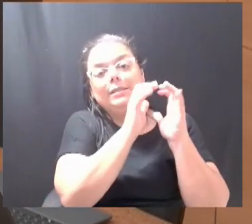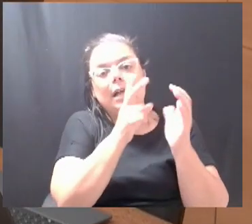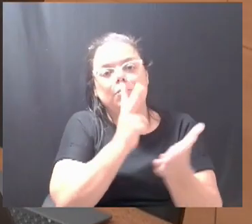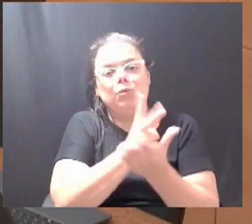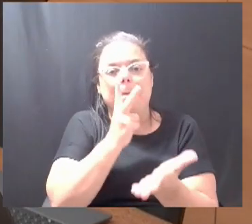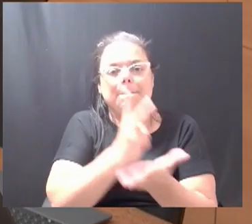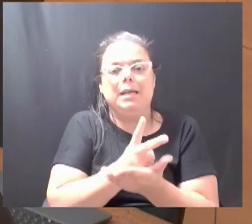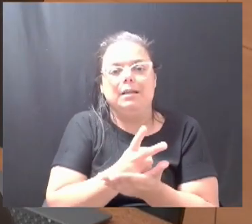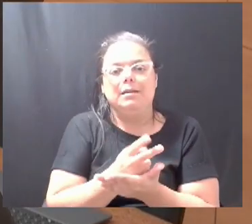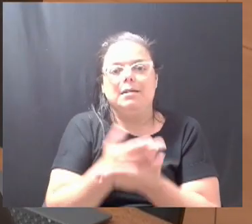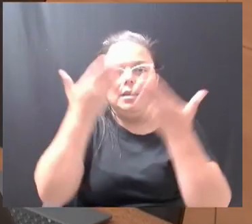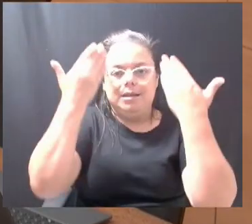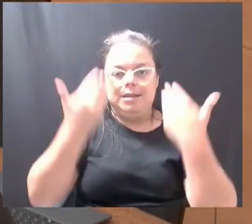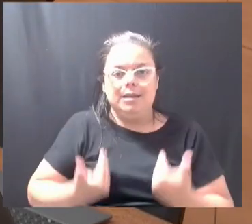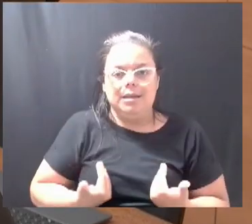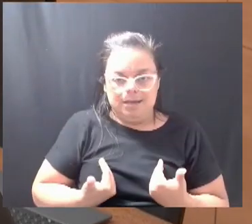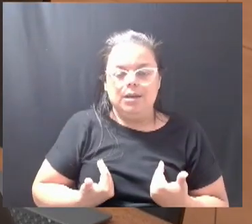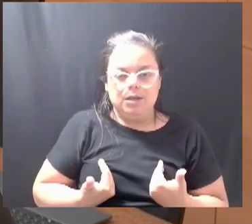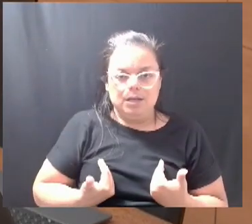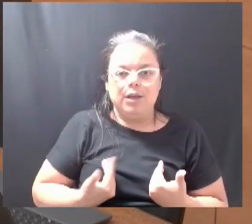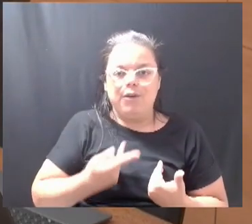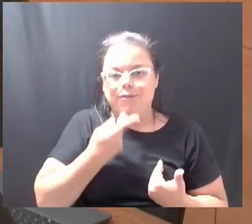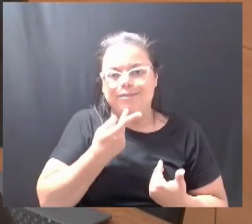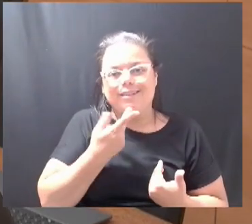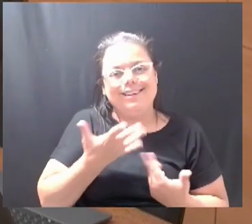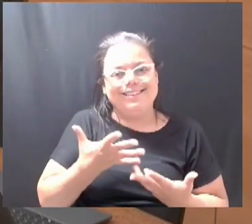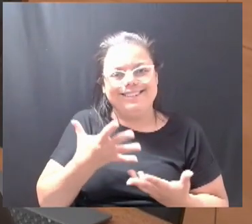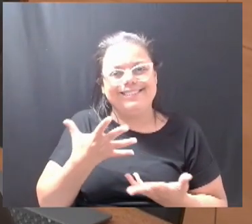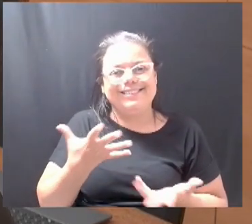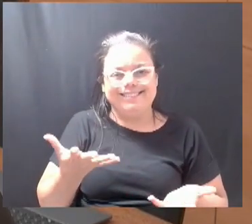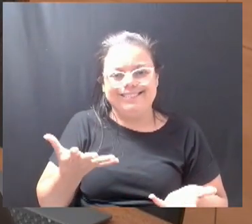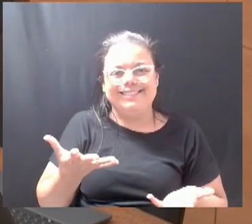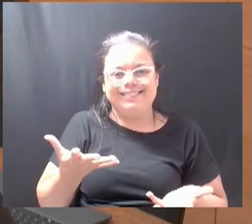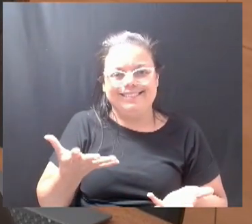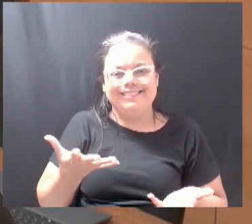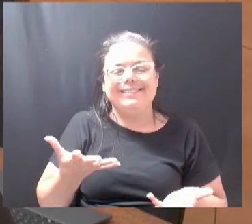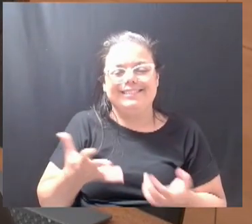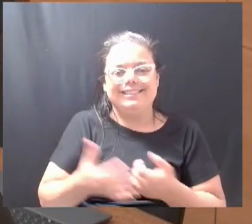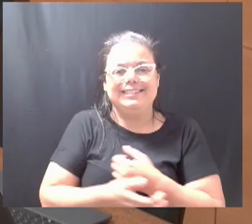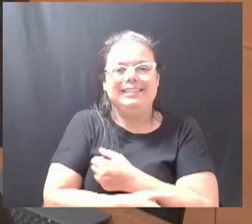empírica, sem ter a propriedade de um médico ou de um fonoaudiólogo. Mas o